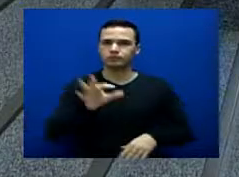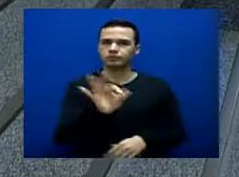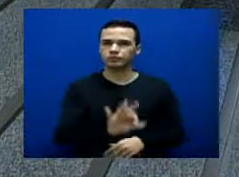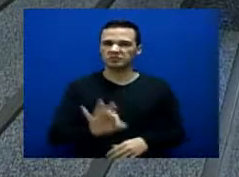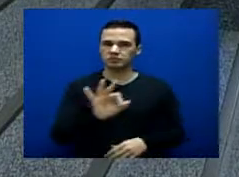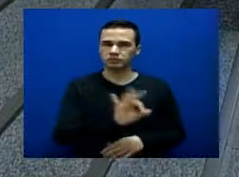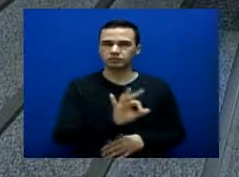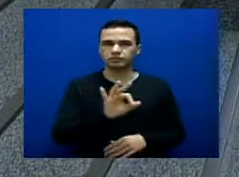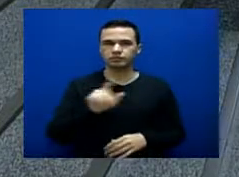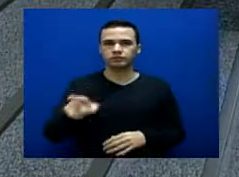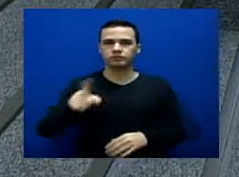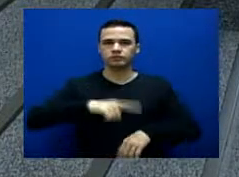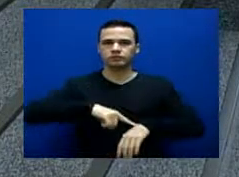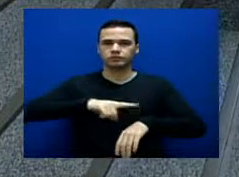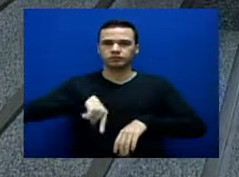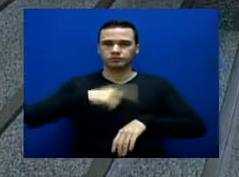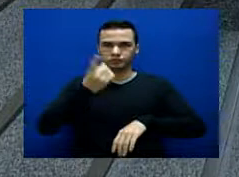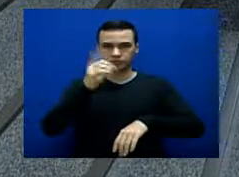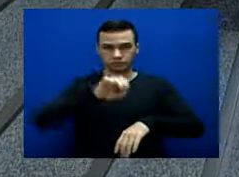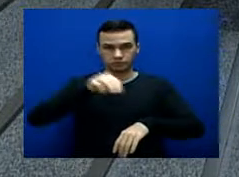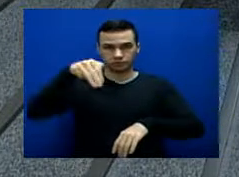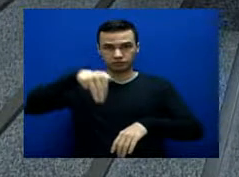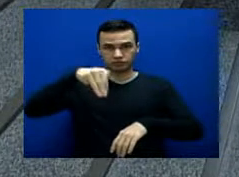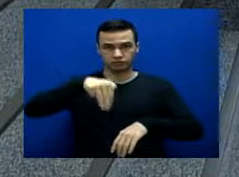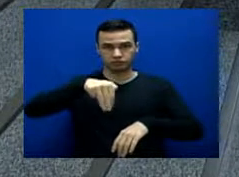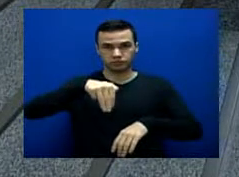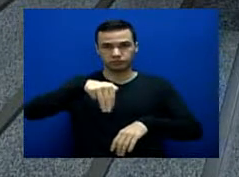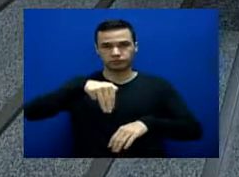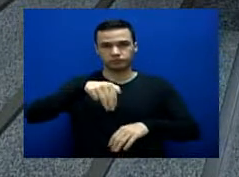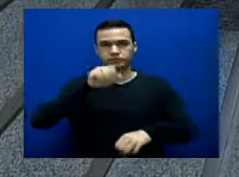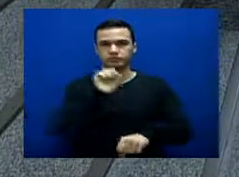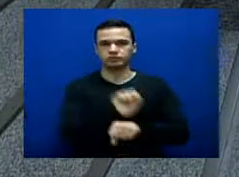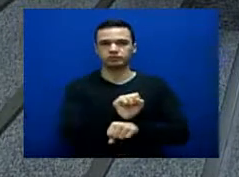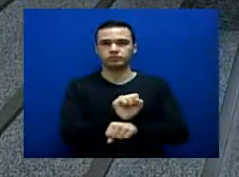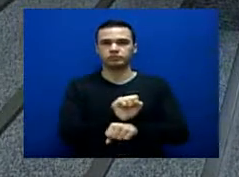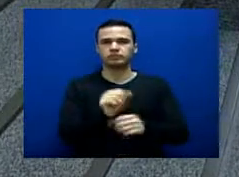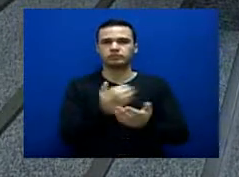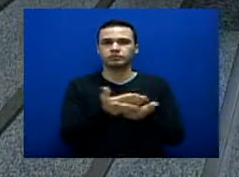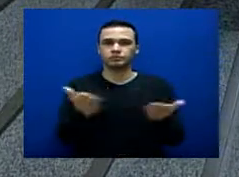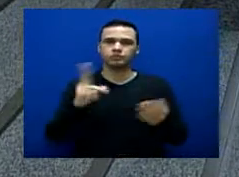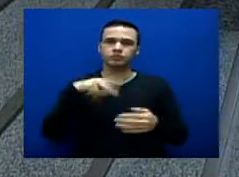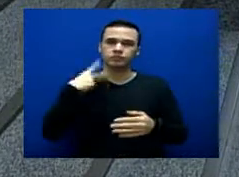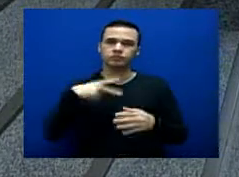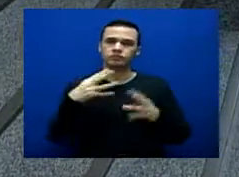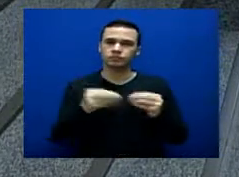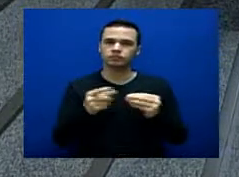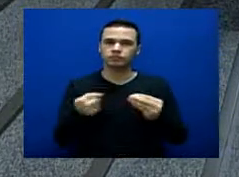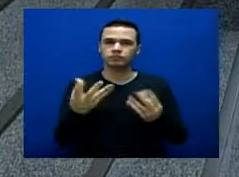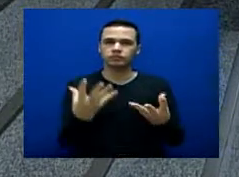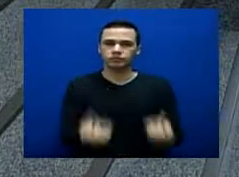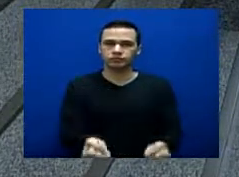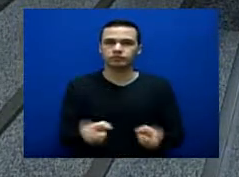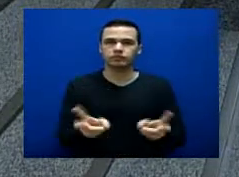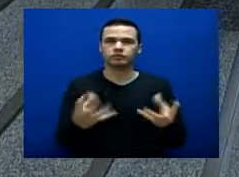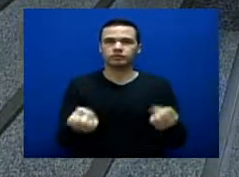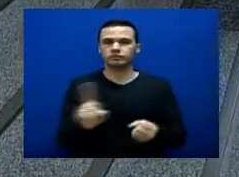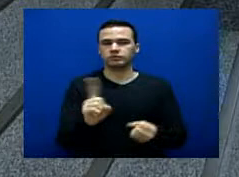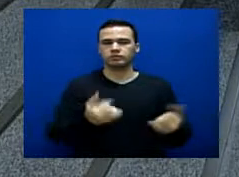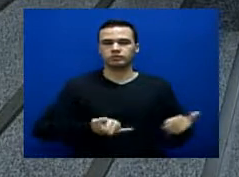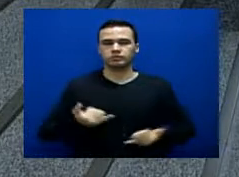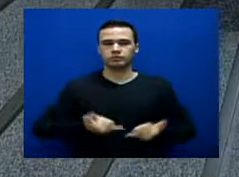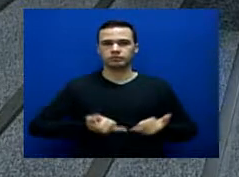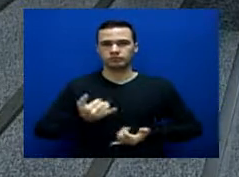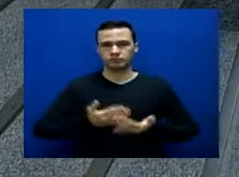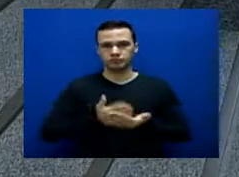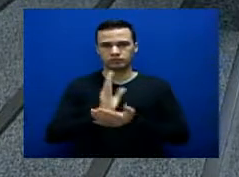França para suspensão por 10 minutos. Os vereadores e vereadoras que concordam com a suspensão permanecem como estão.